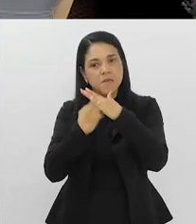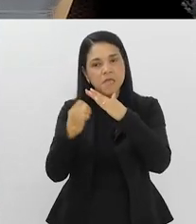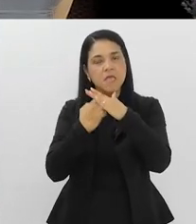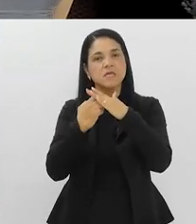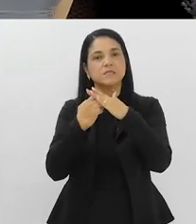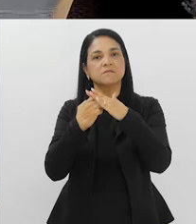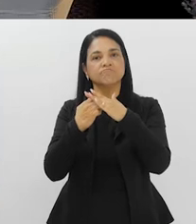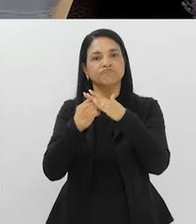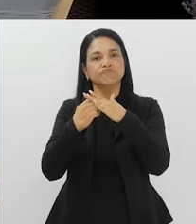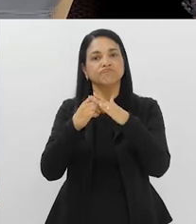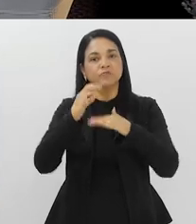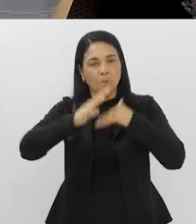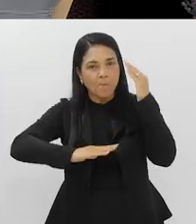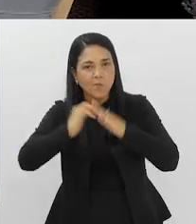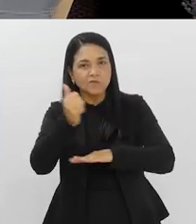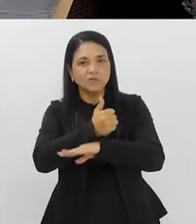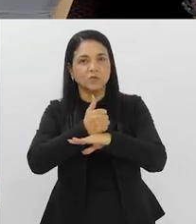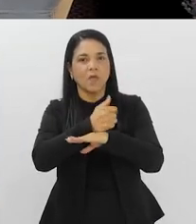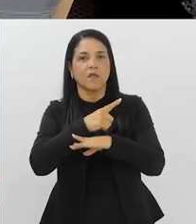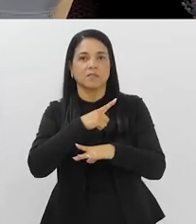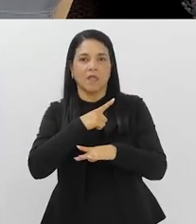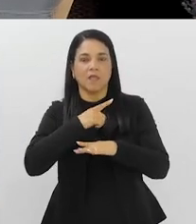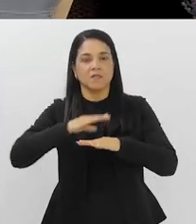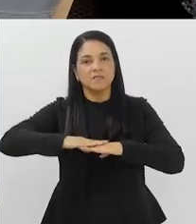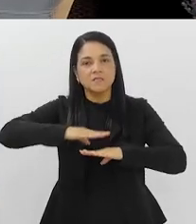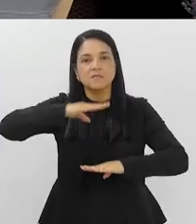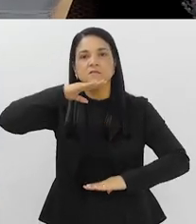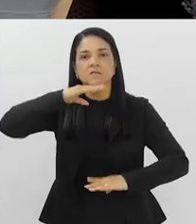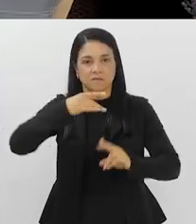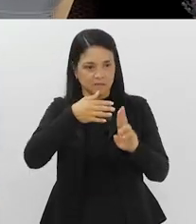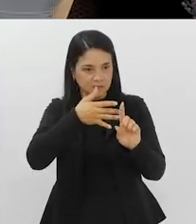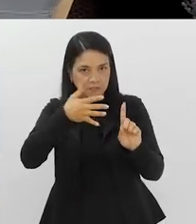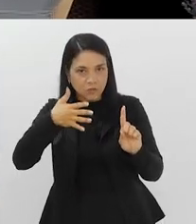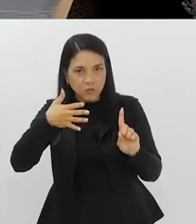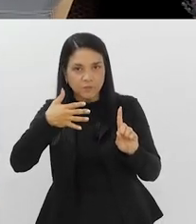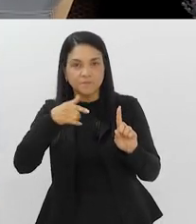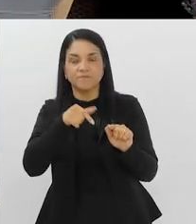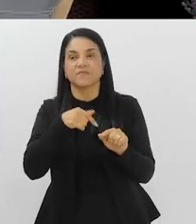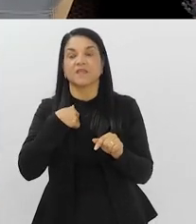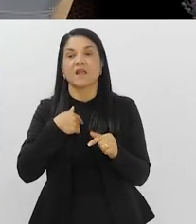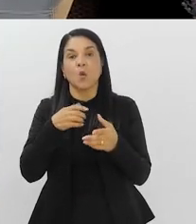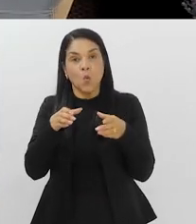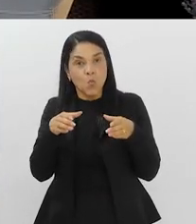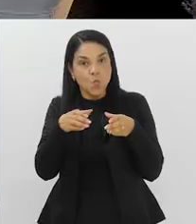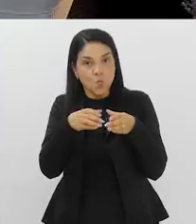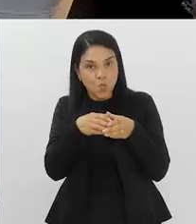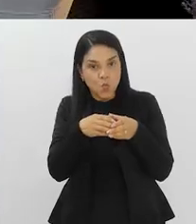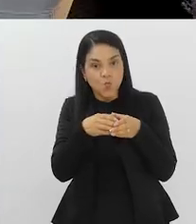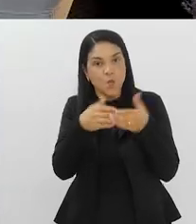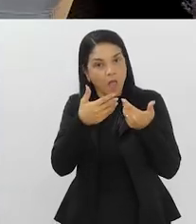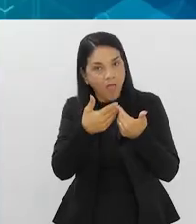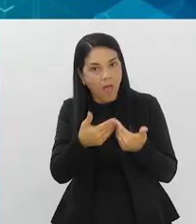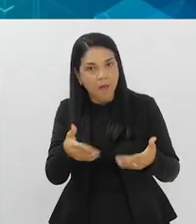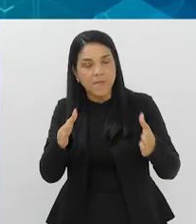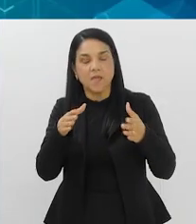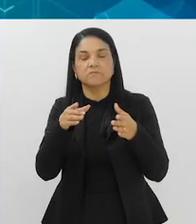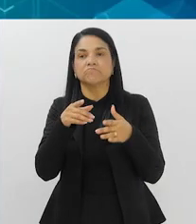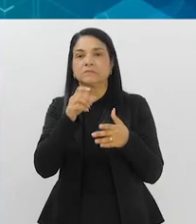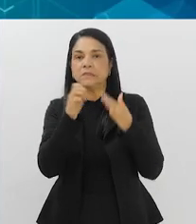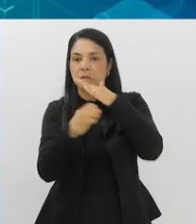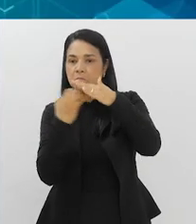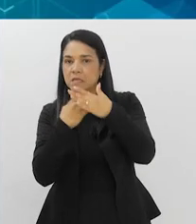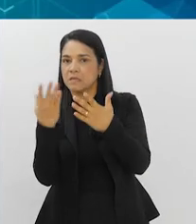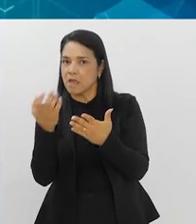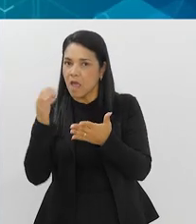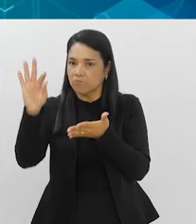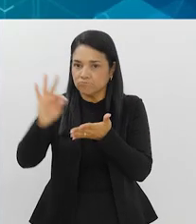um potencial, né, de profissionais que têm essa doença, que têm essa síndrome? Na verdade, o piloto é aberto para todas as empresas no Brasil que queiram